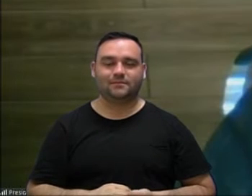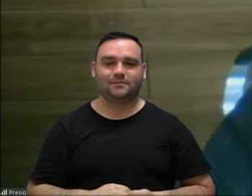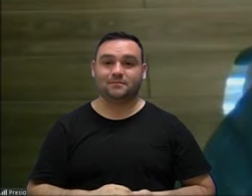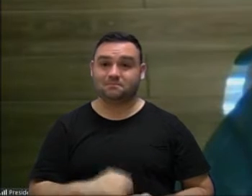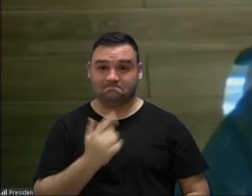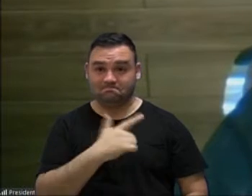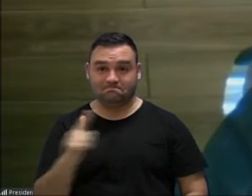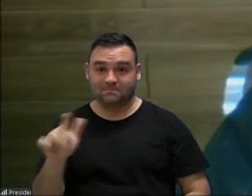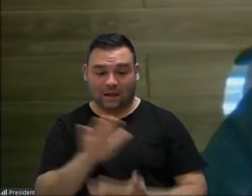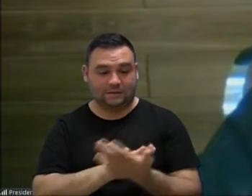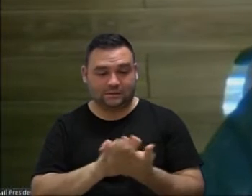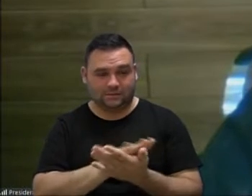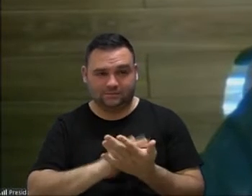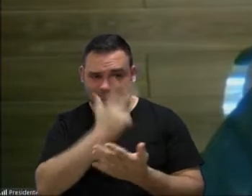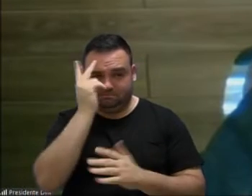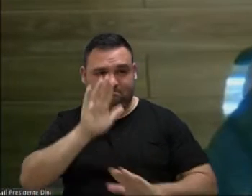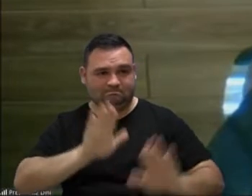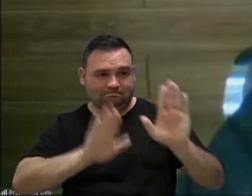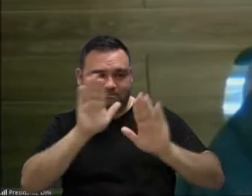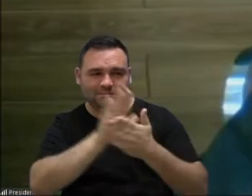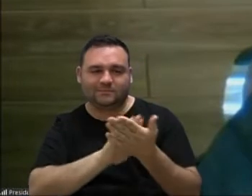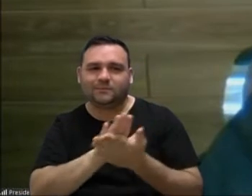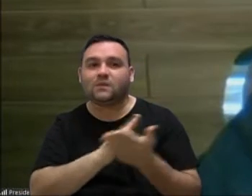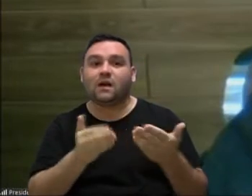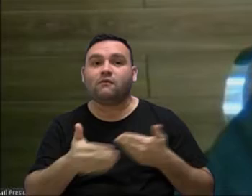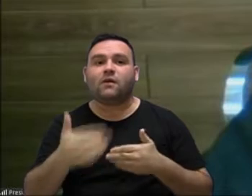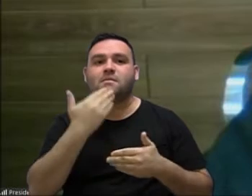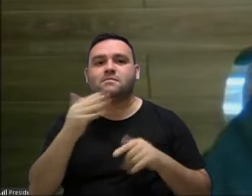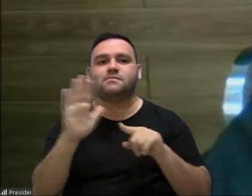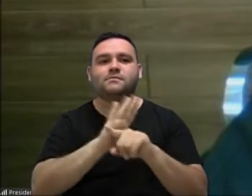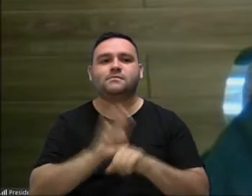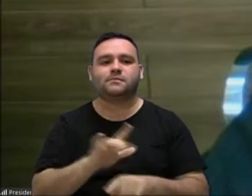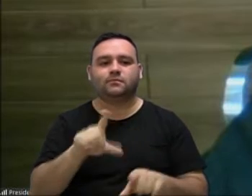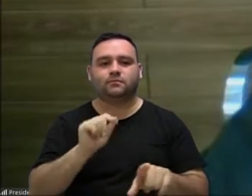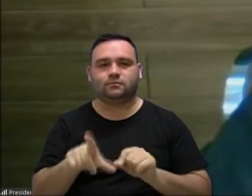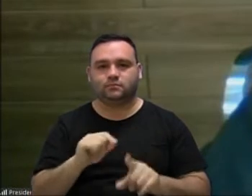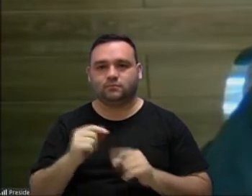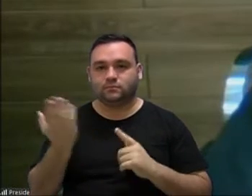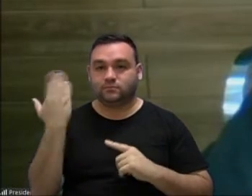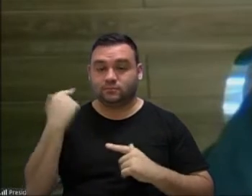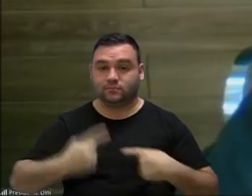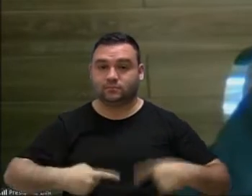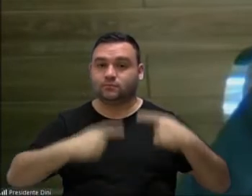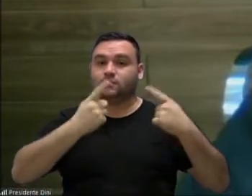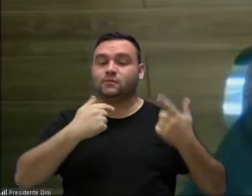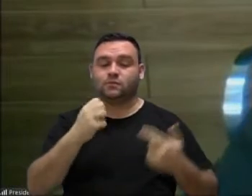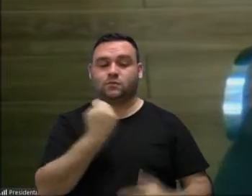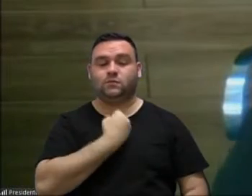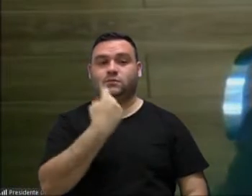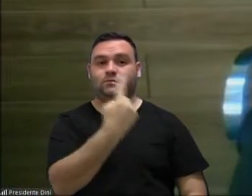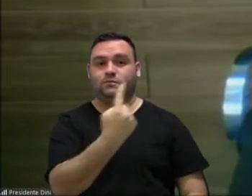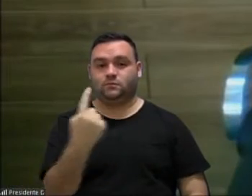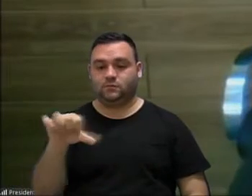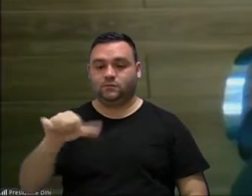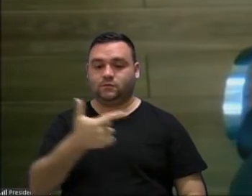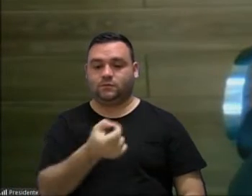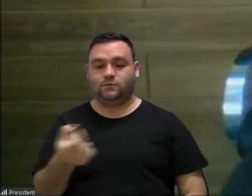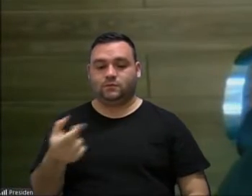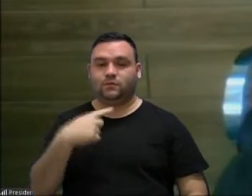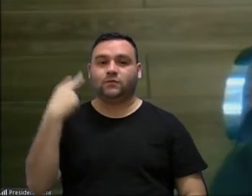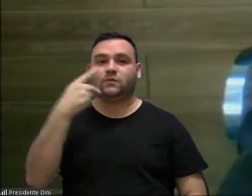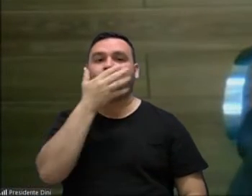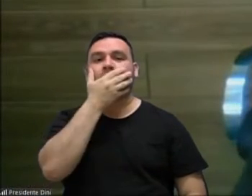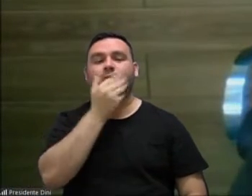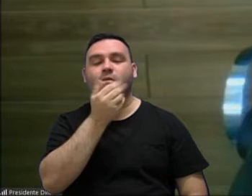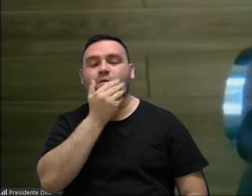não tendo mais votos verbais, vamos aos requerimentos destacados. Requerimento 119 de 2020 do